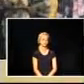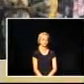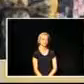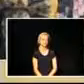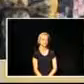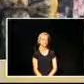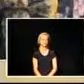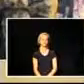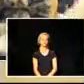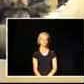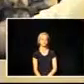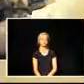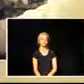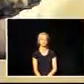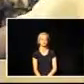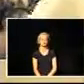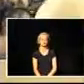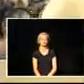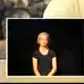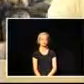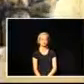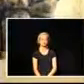Saba, presente.